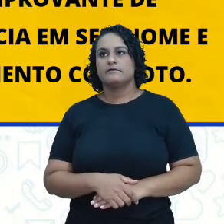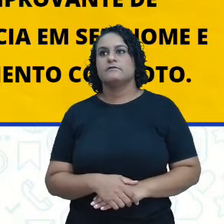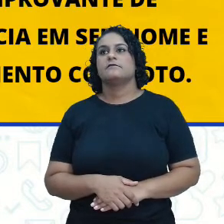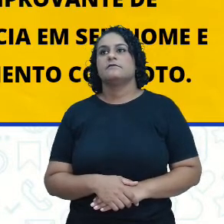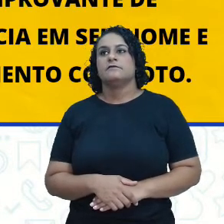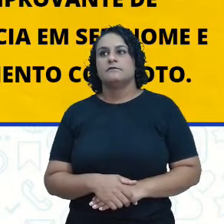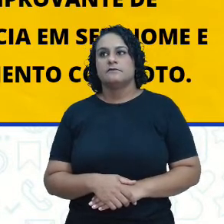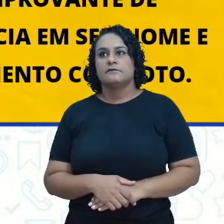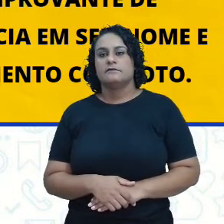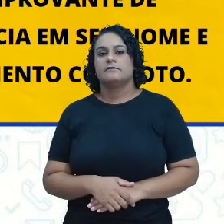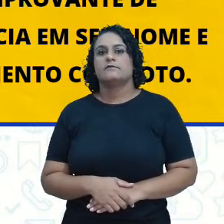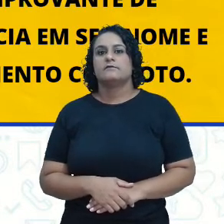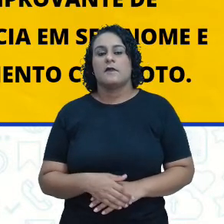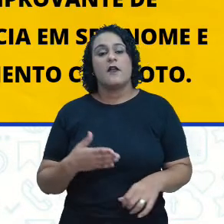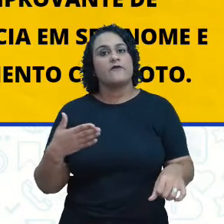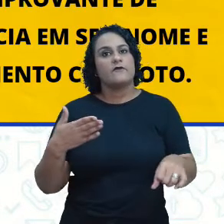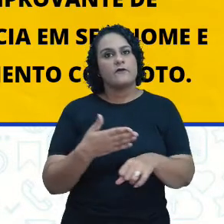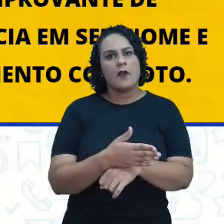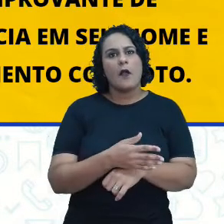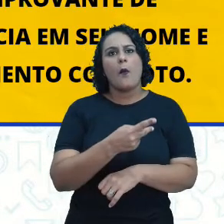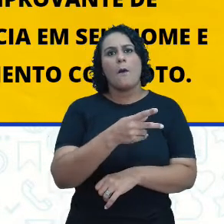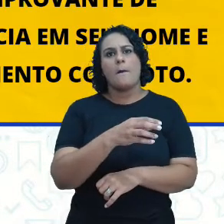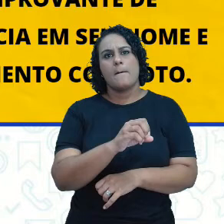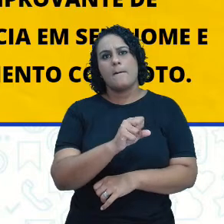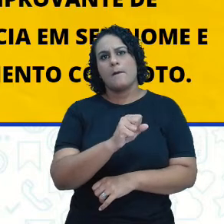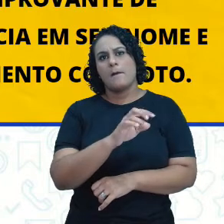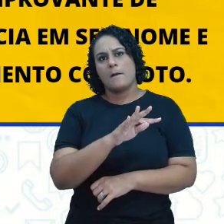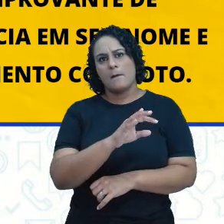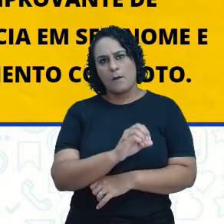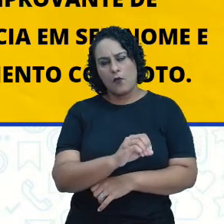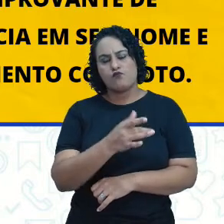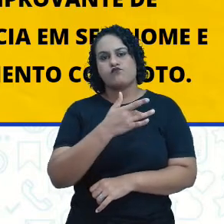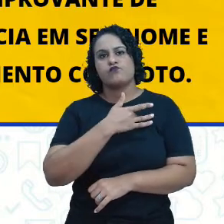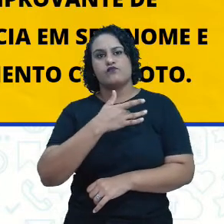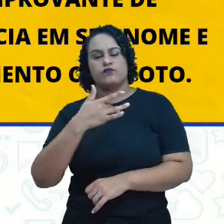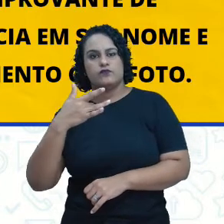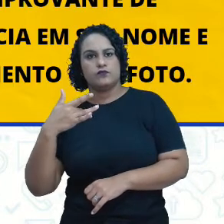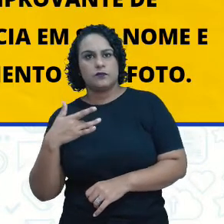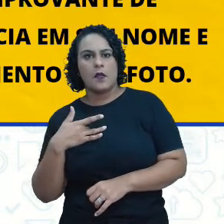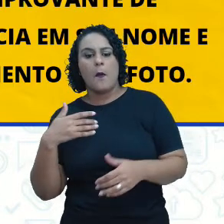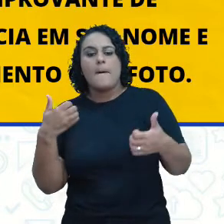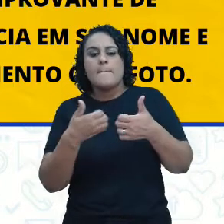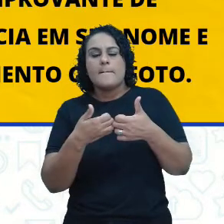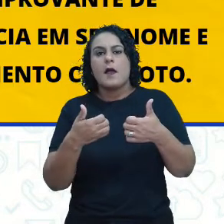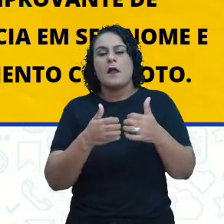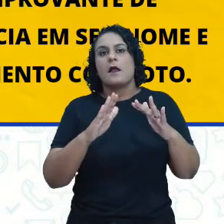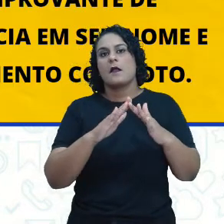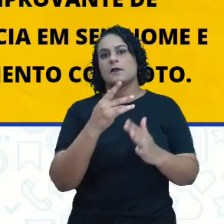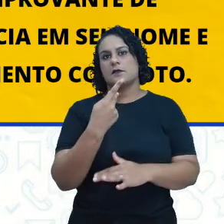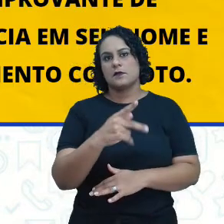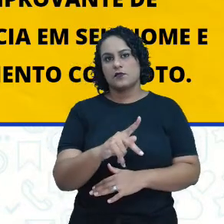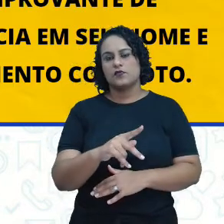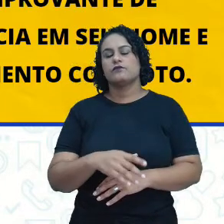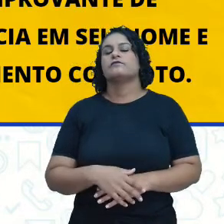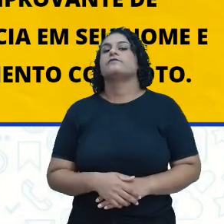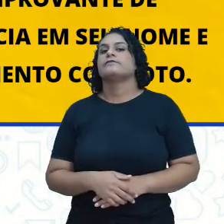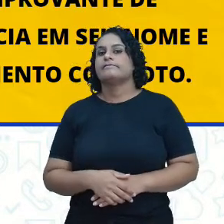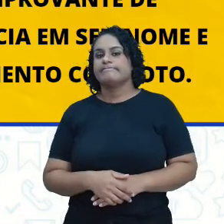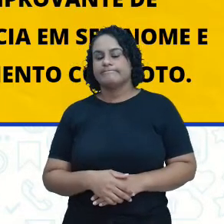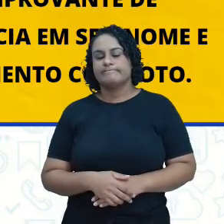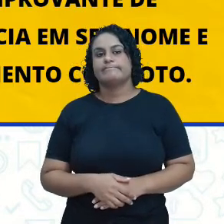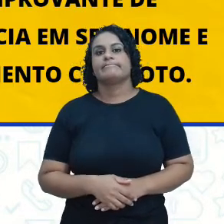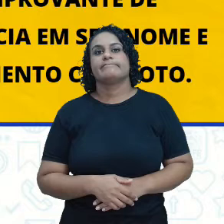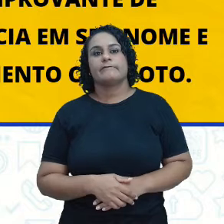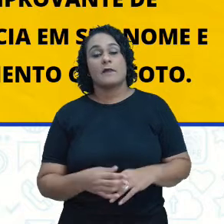Mais próxima da sua casa. Também, não esqueçam, tá? De levar comprovante de residência, né?